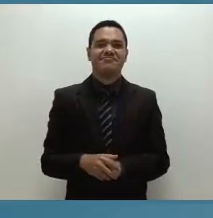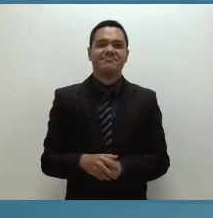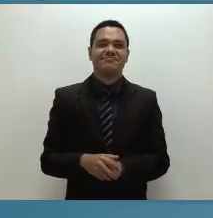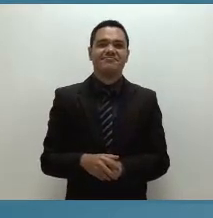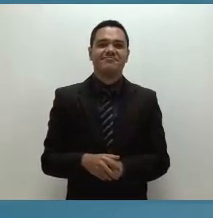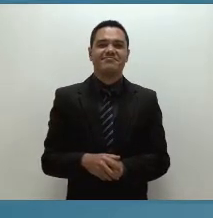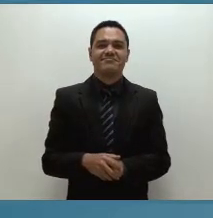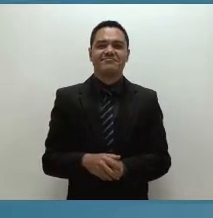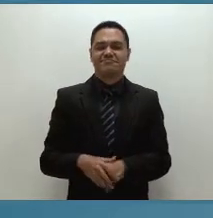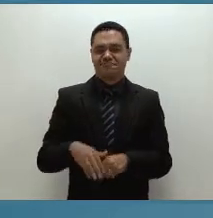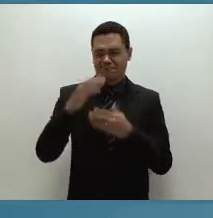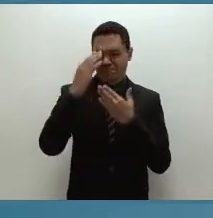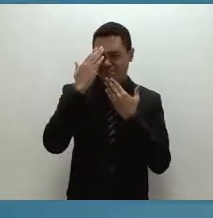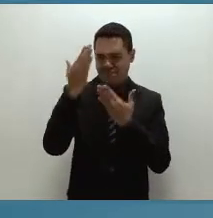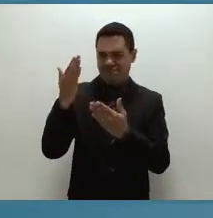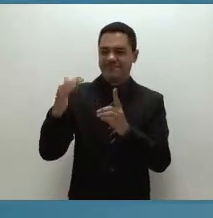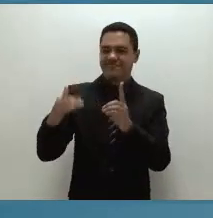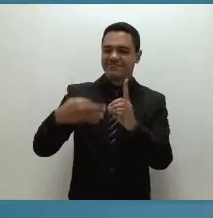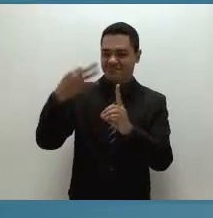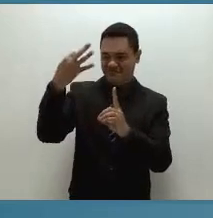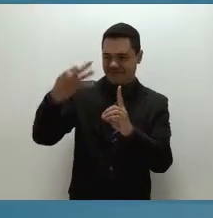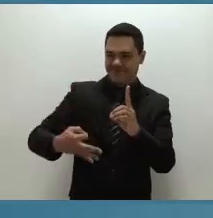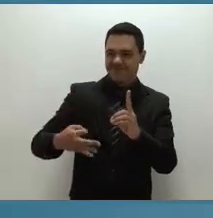Muito obrigada, desembargadora Nádia.